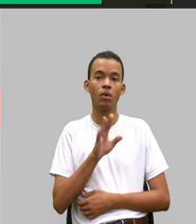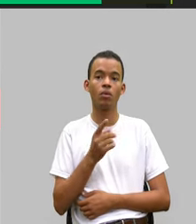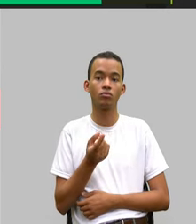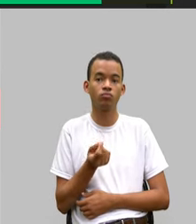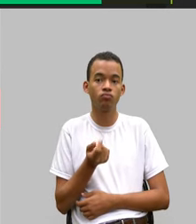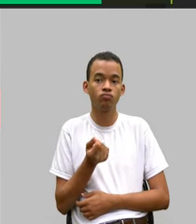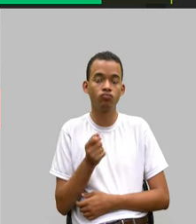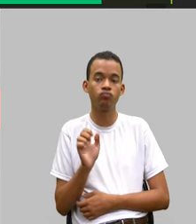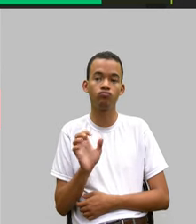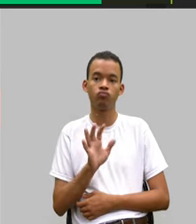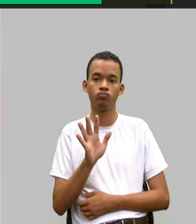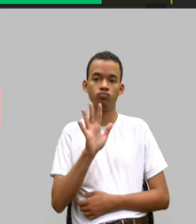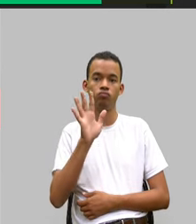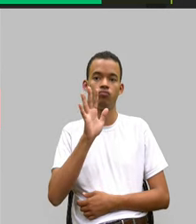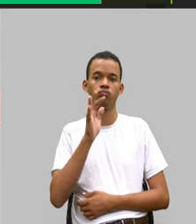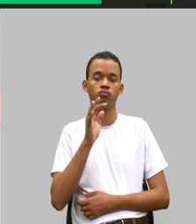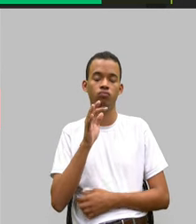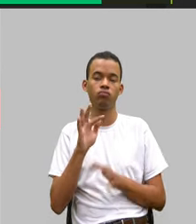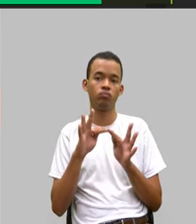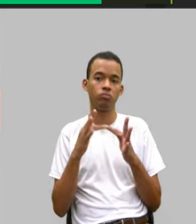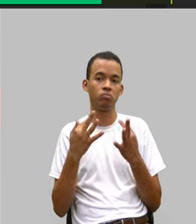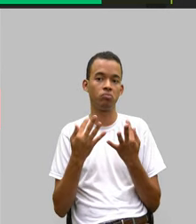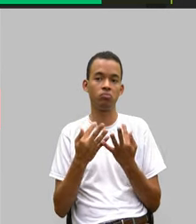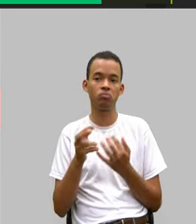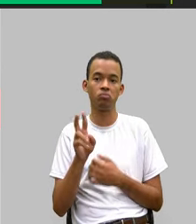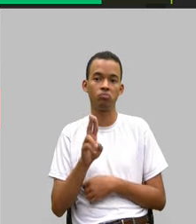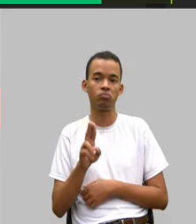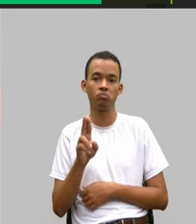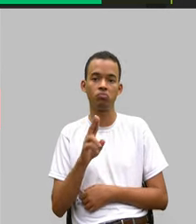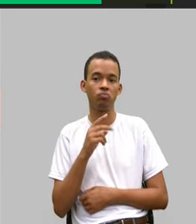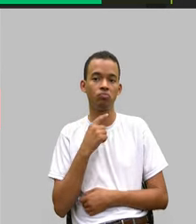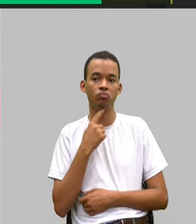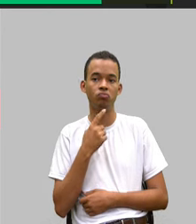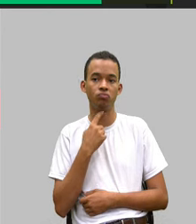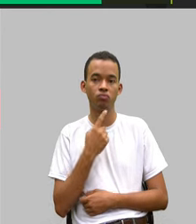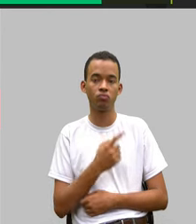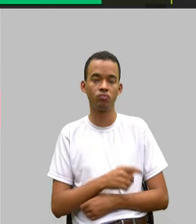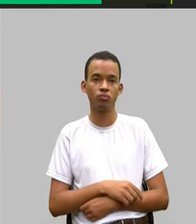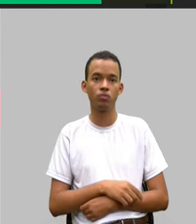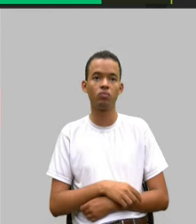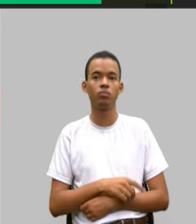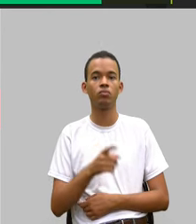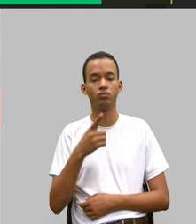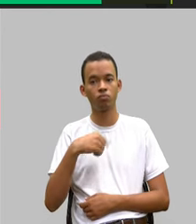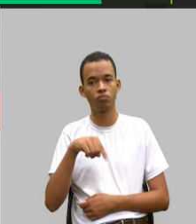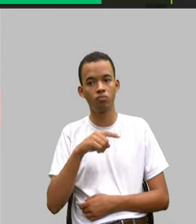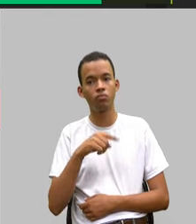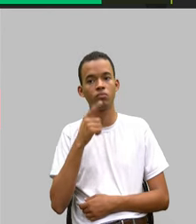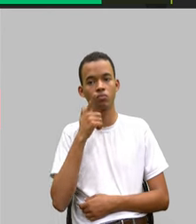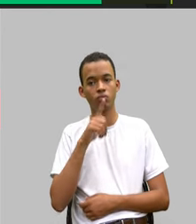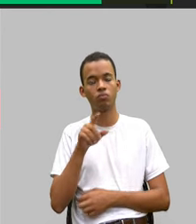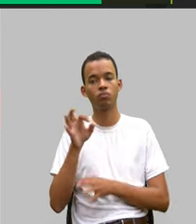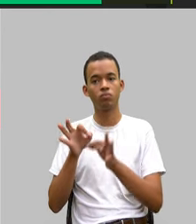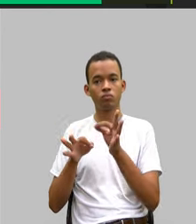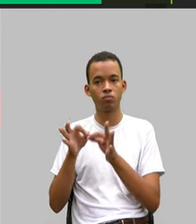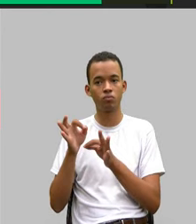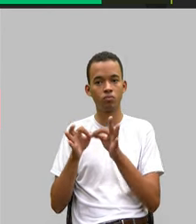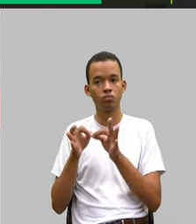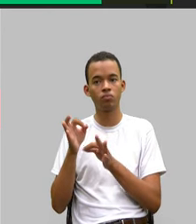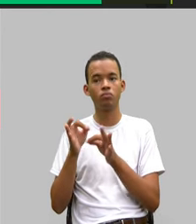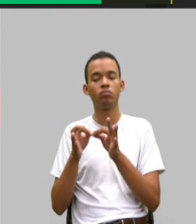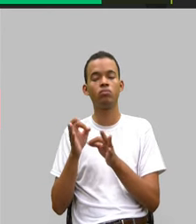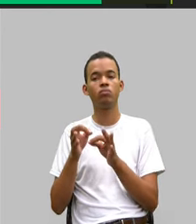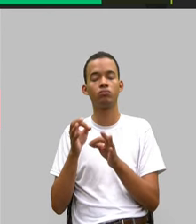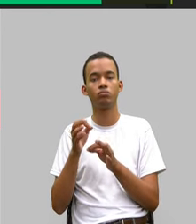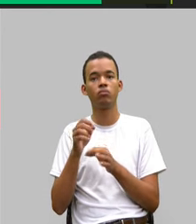custo eh Hoje ele volta para mim num cenário que a gente conseguiu judicializar a medicação dele então ele está